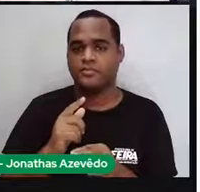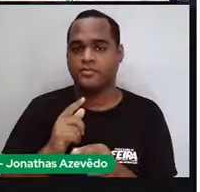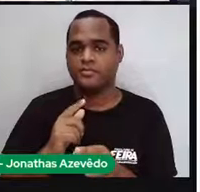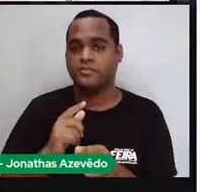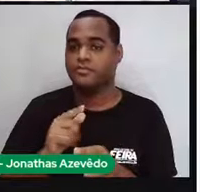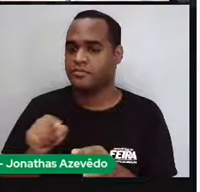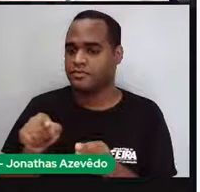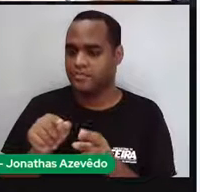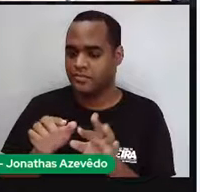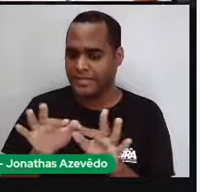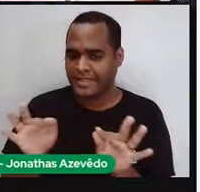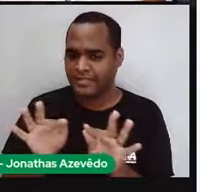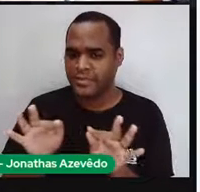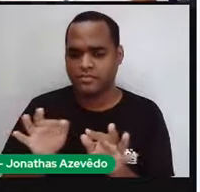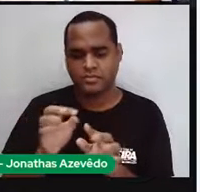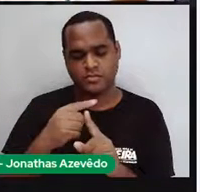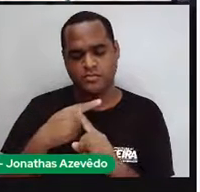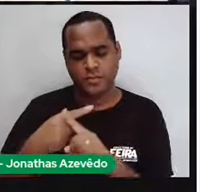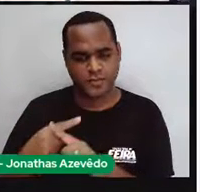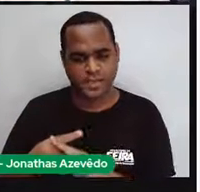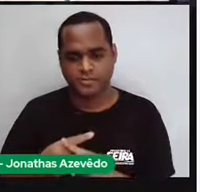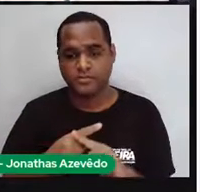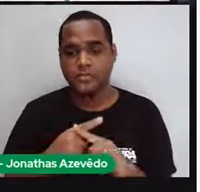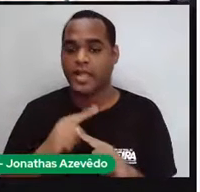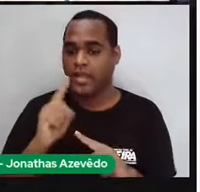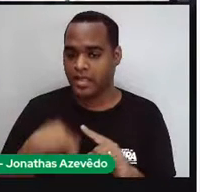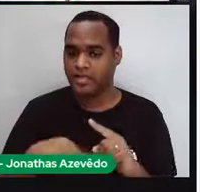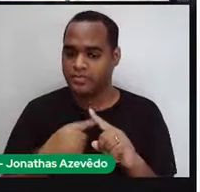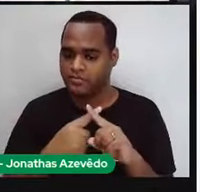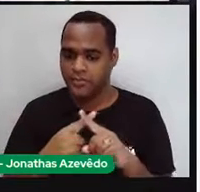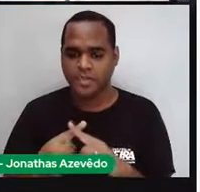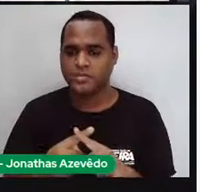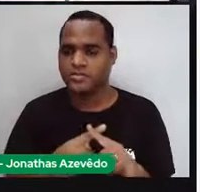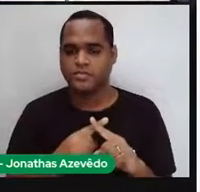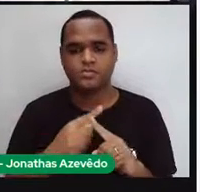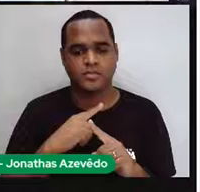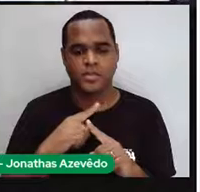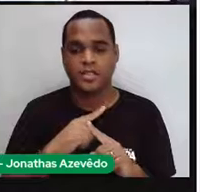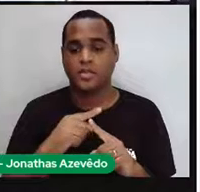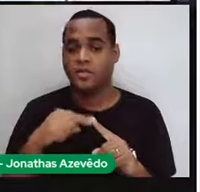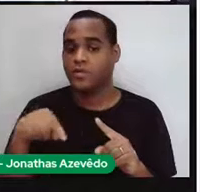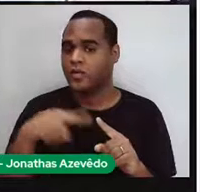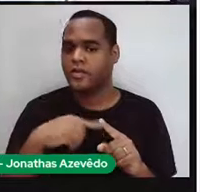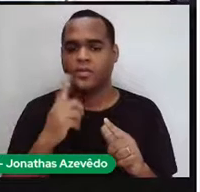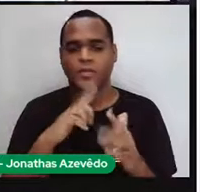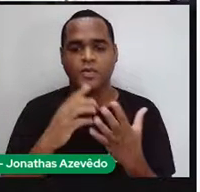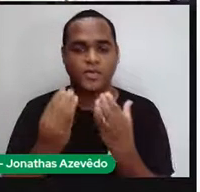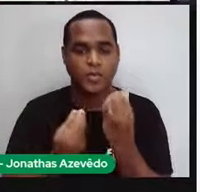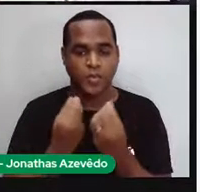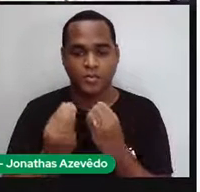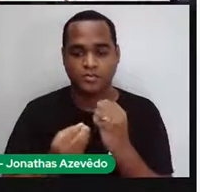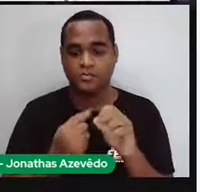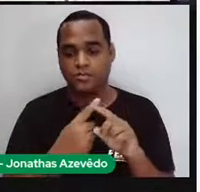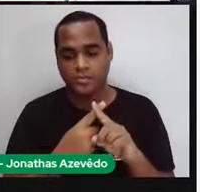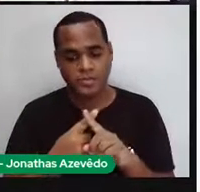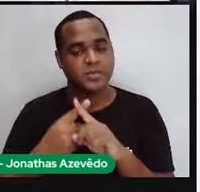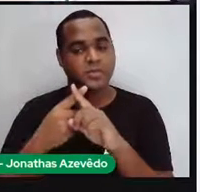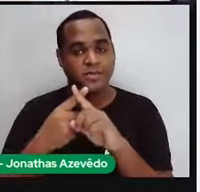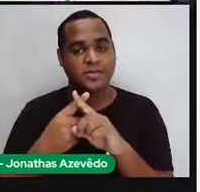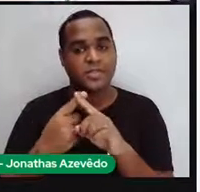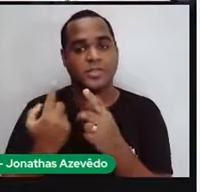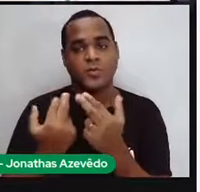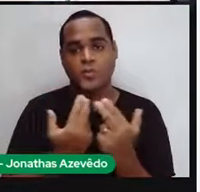multiplicação Zinho é uma uma simples conta de vezes a gente multiplicou a medida do